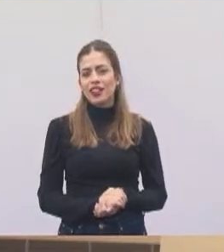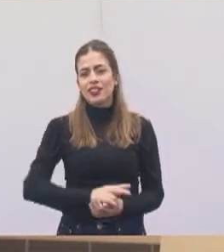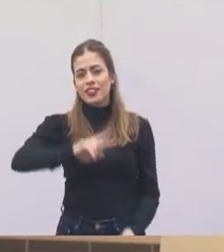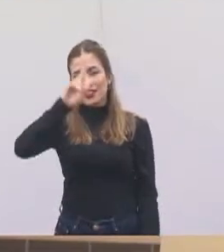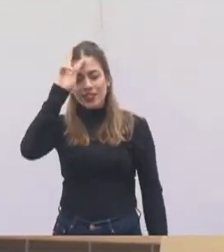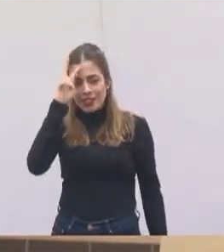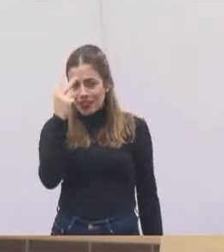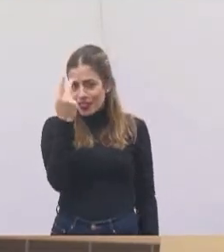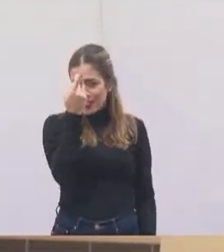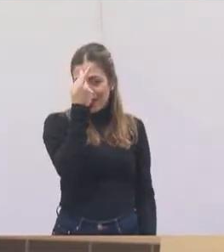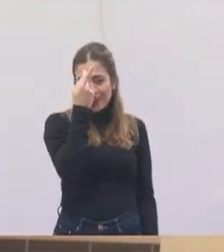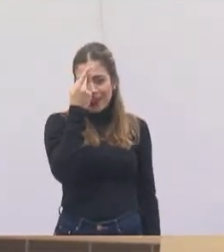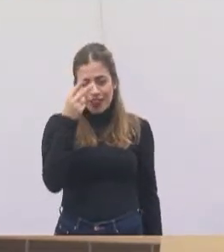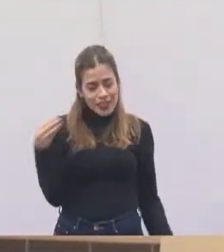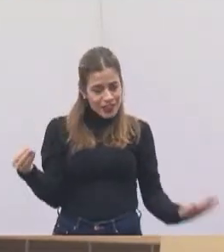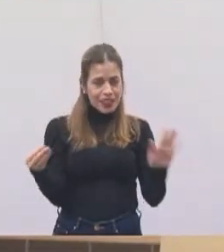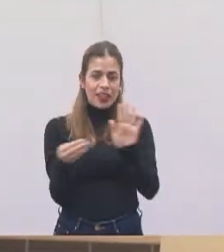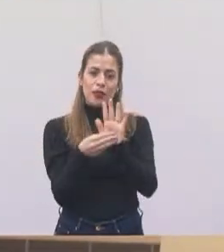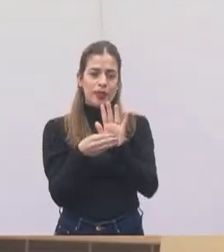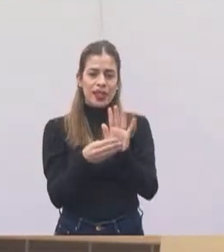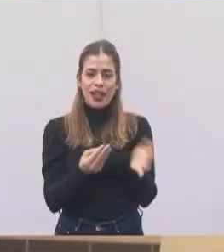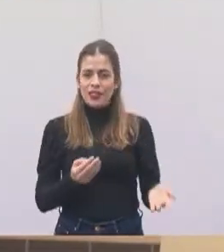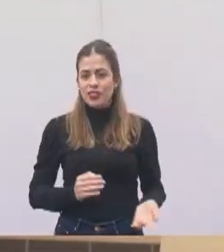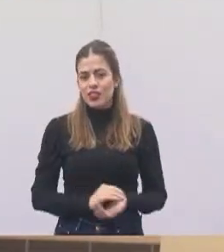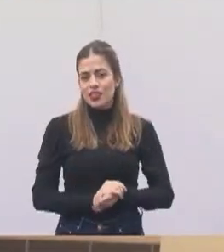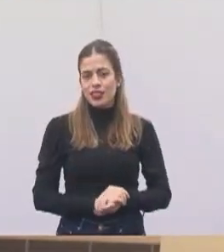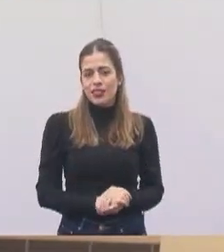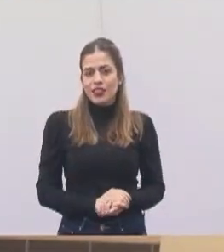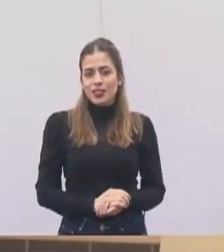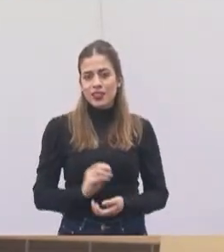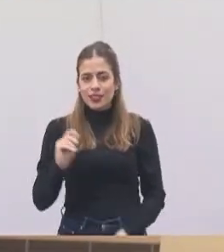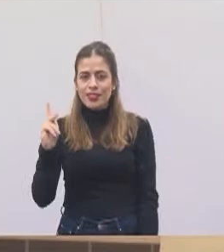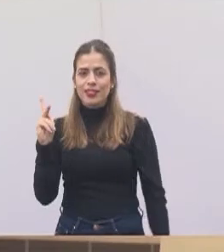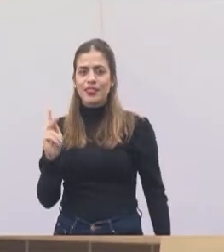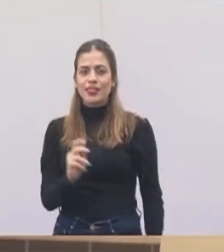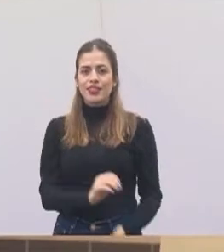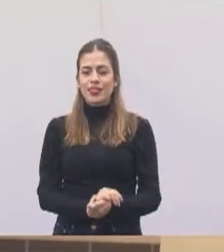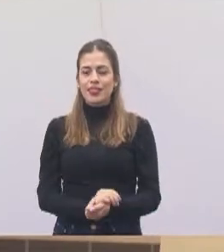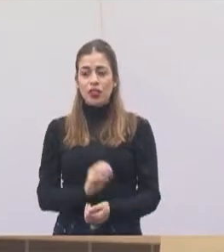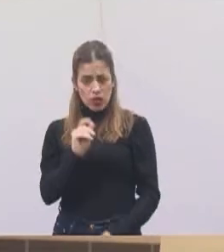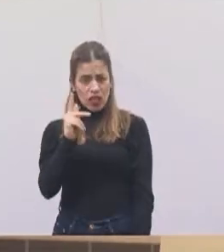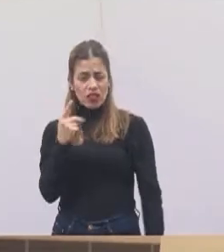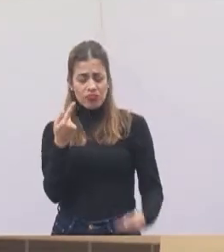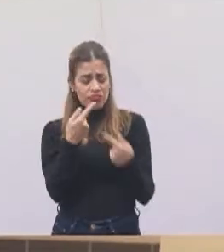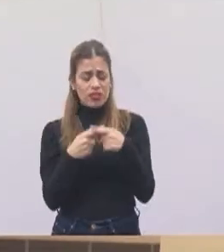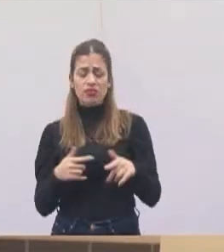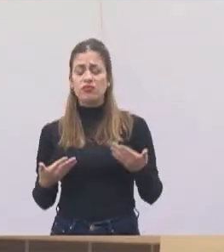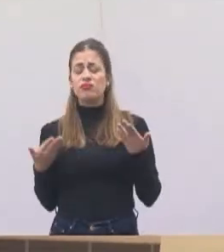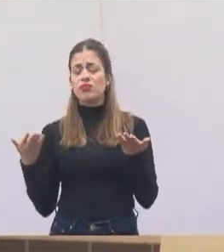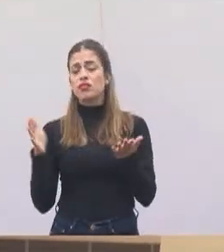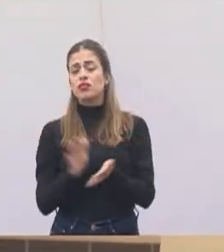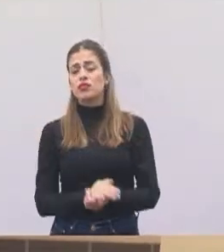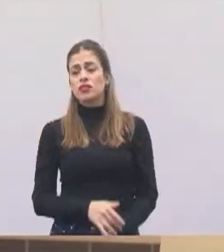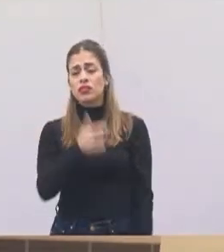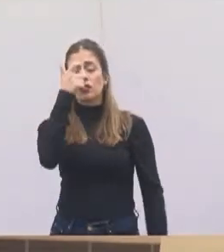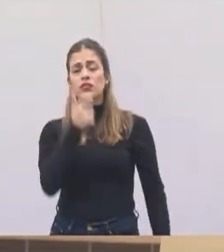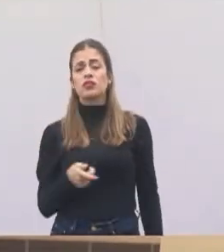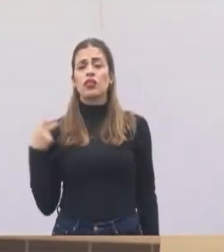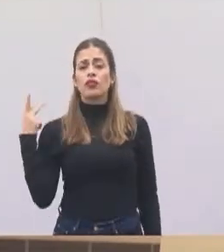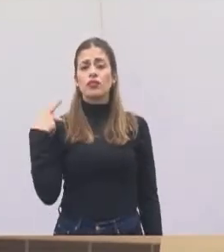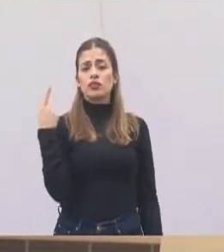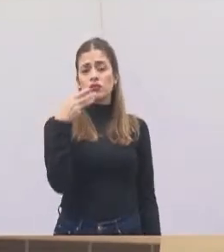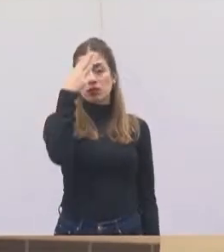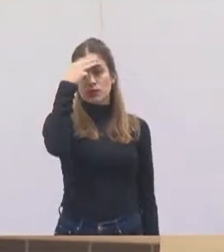contrário à emenda do Roninha. Ok? E vamos levar para o desafio, ok? Quem está falando aqui é a vereadora